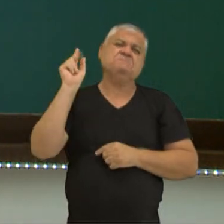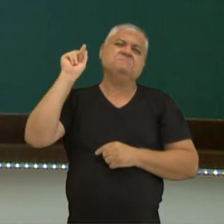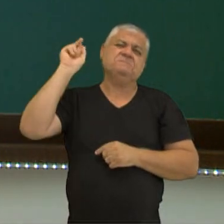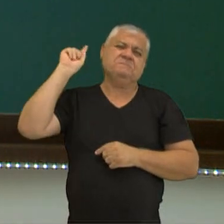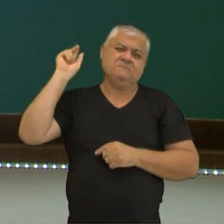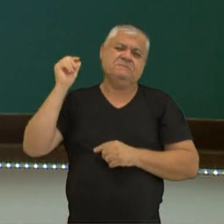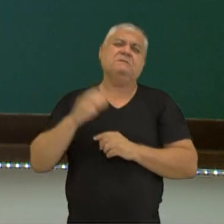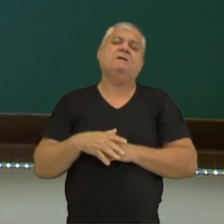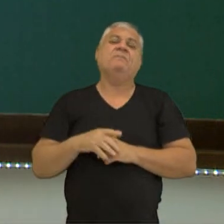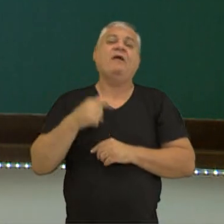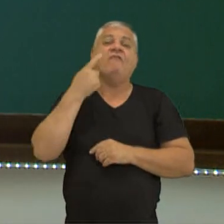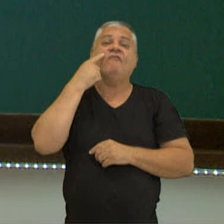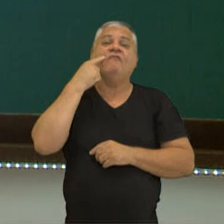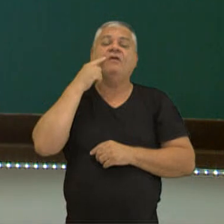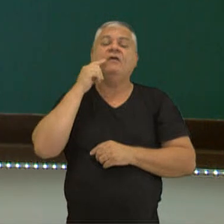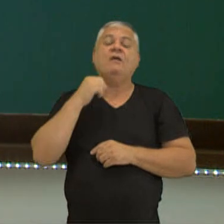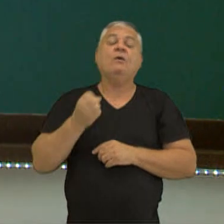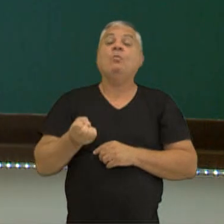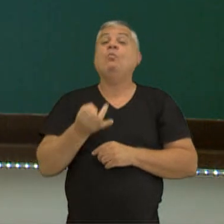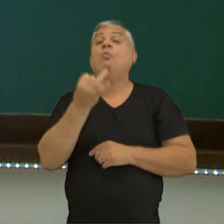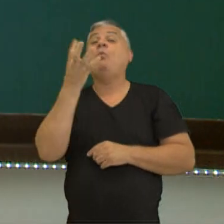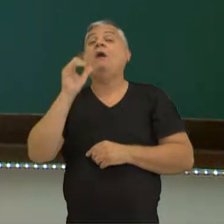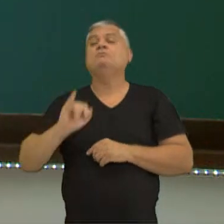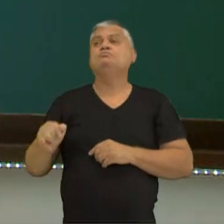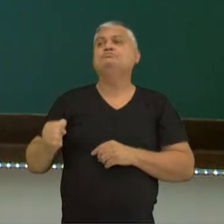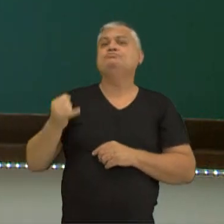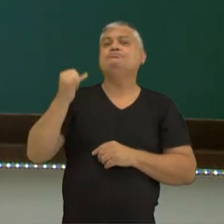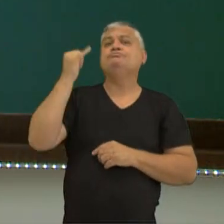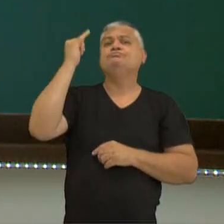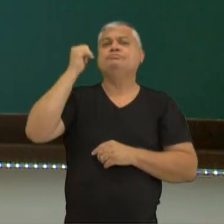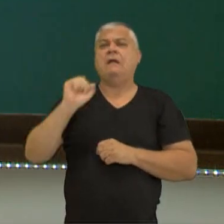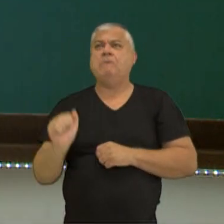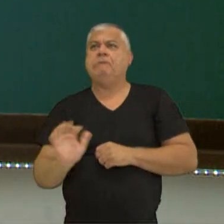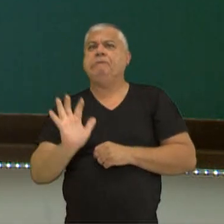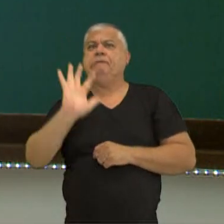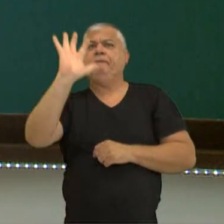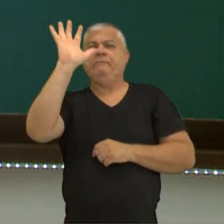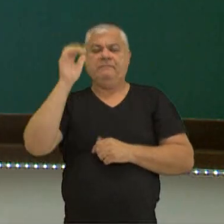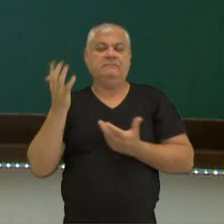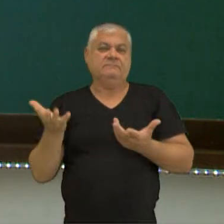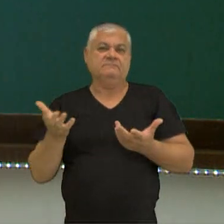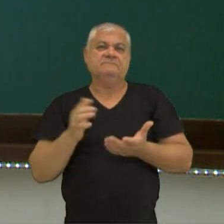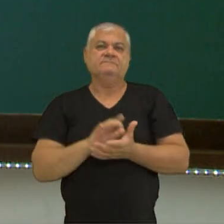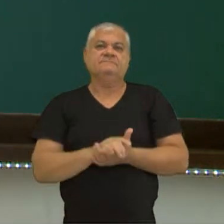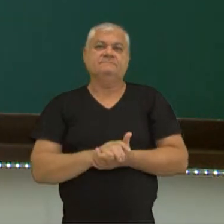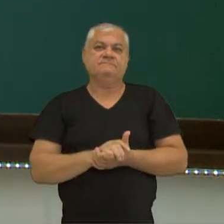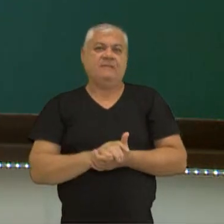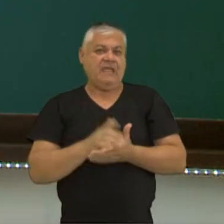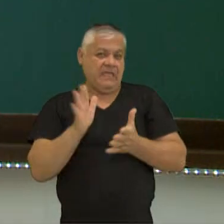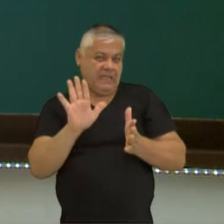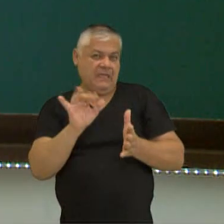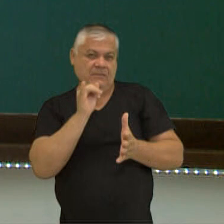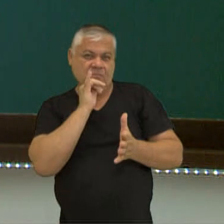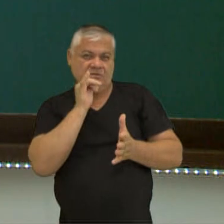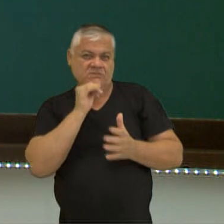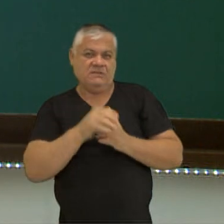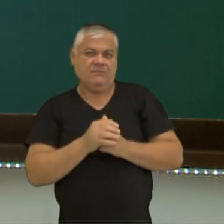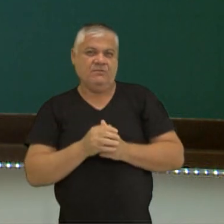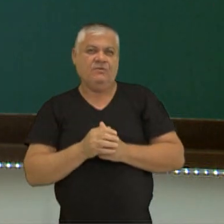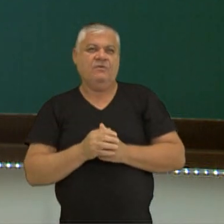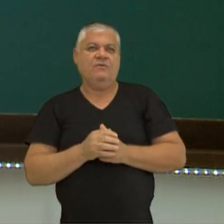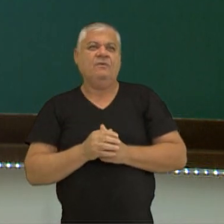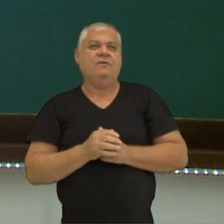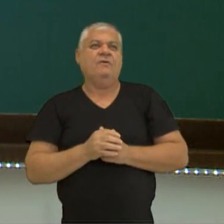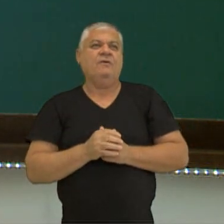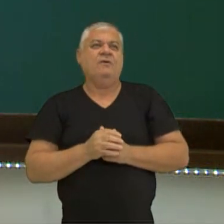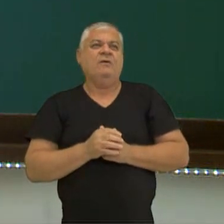para a medida da inflação anual. Hoje em dia é utilizado para aplicações financeiras, tá? Não é mais a medida da inflação